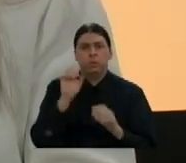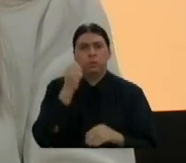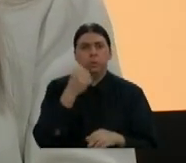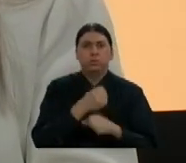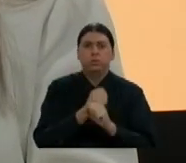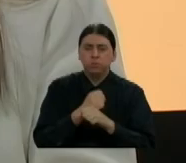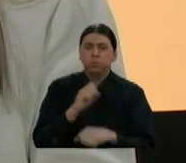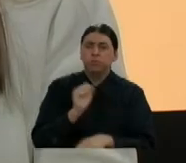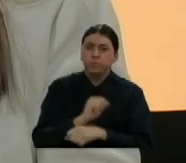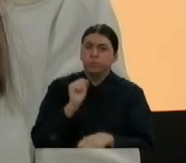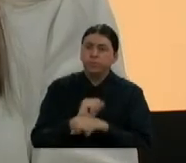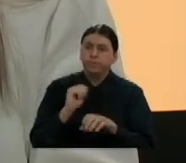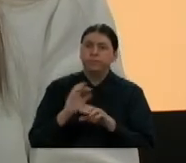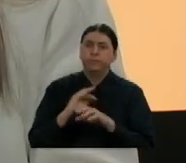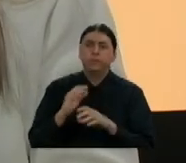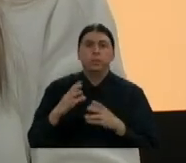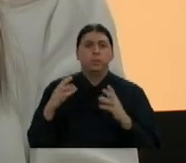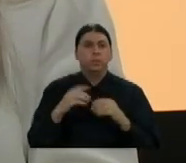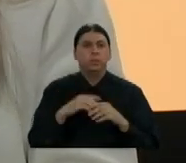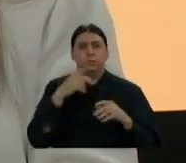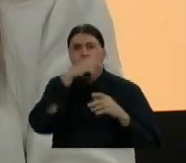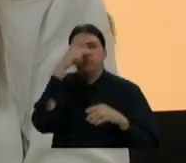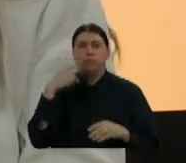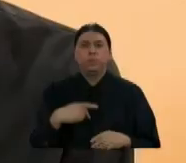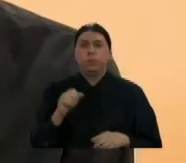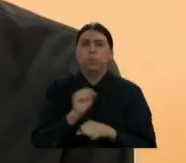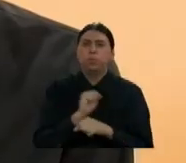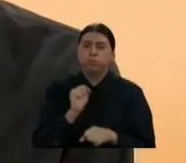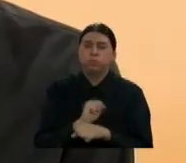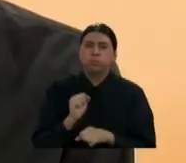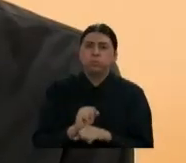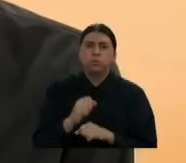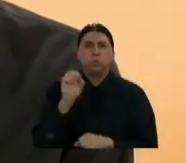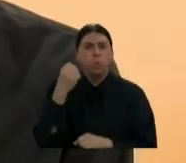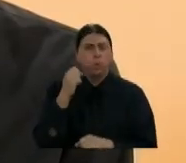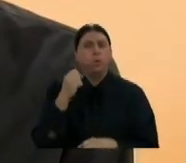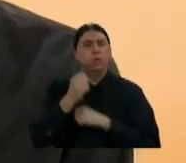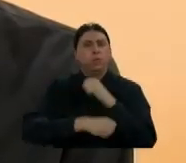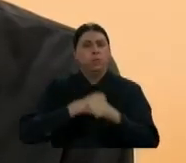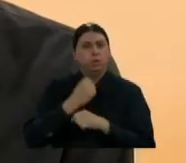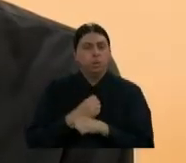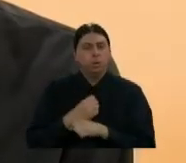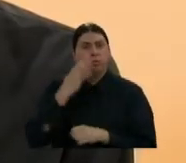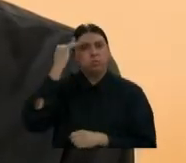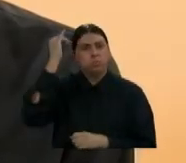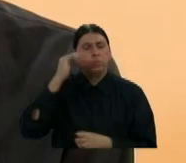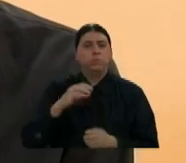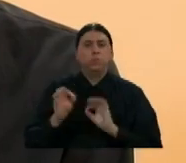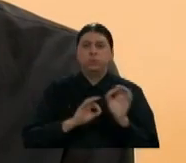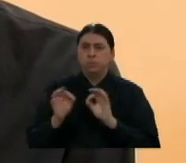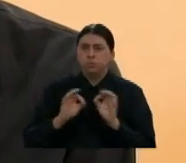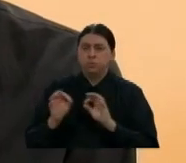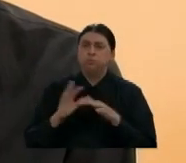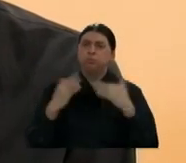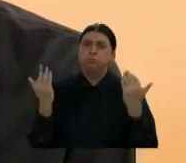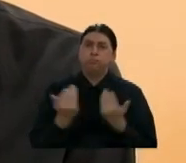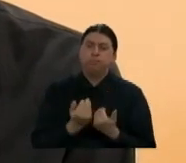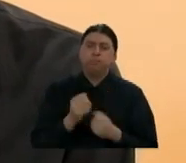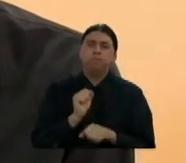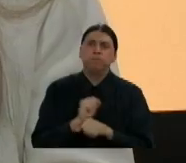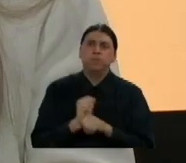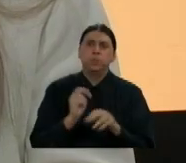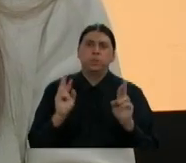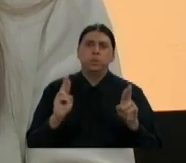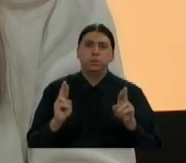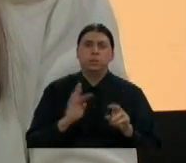adotar crianças com esse perfil oito anos e imagina oito anos com aquele projeto de formar sua família pode rir a